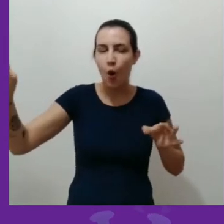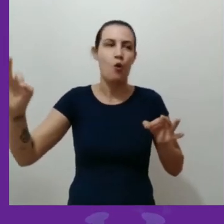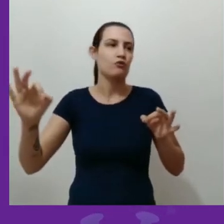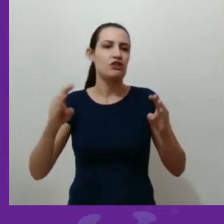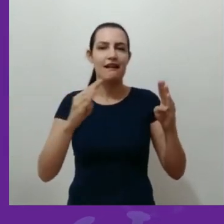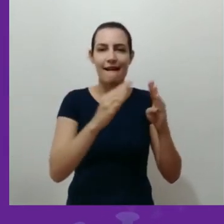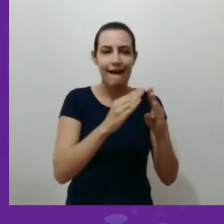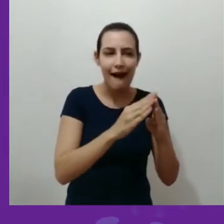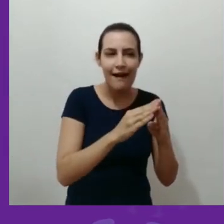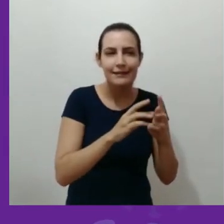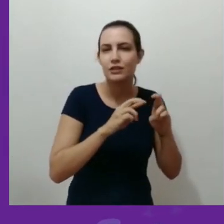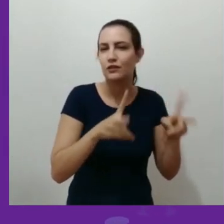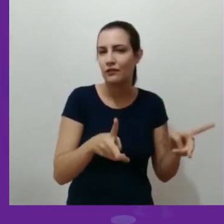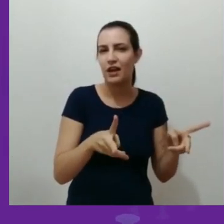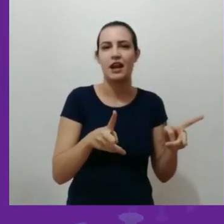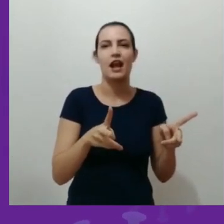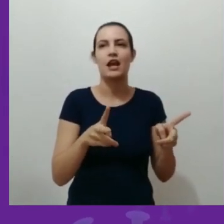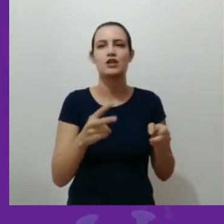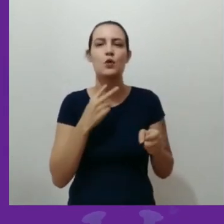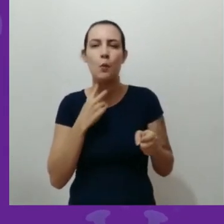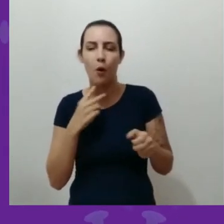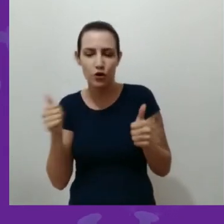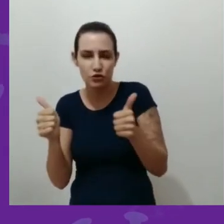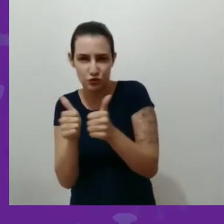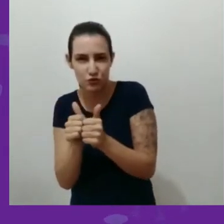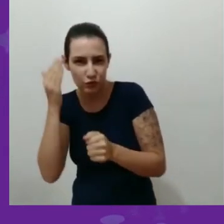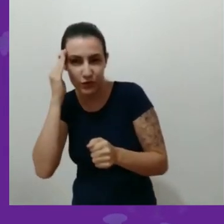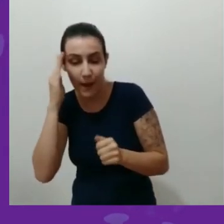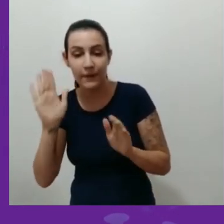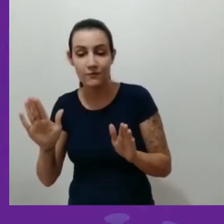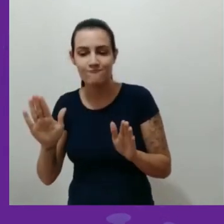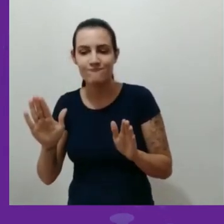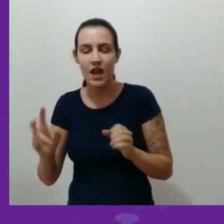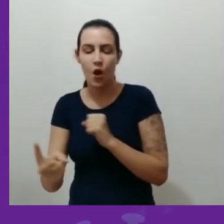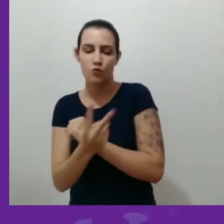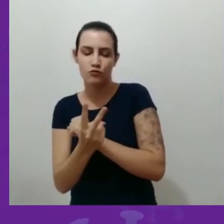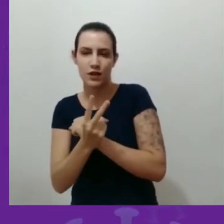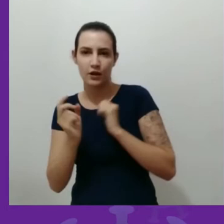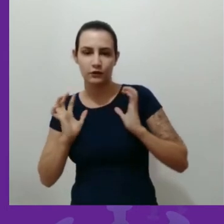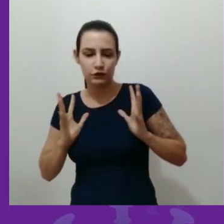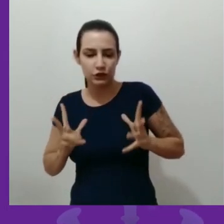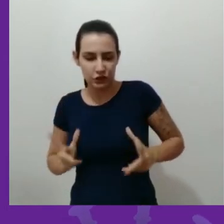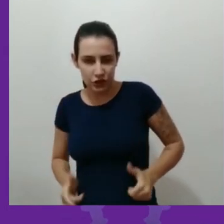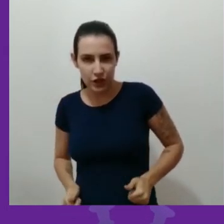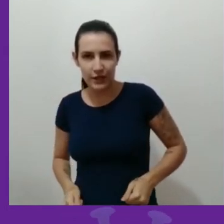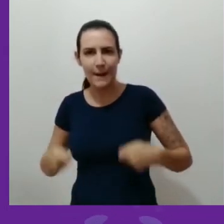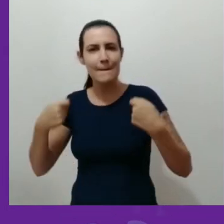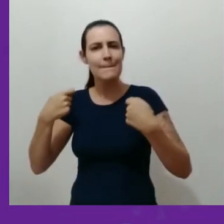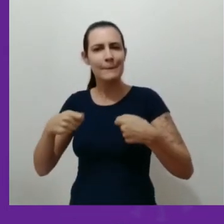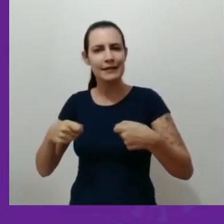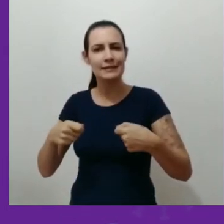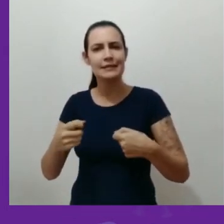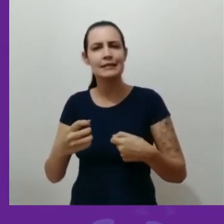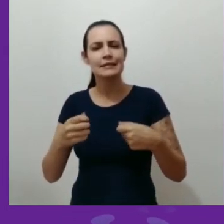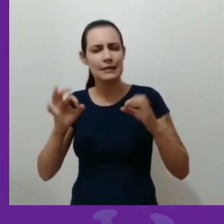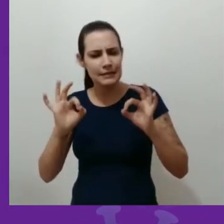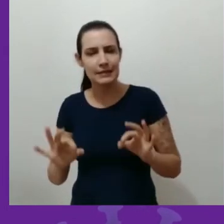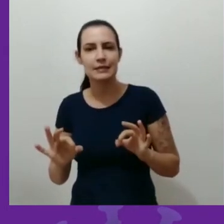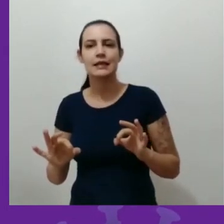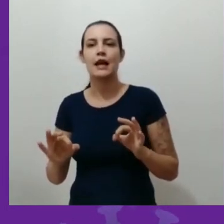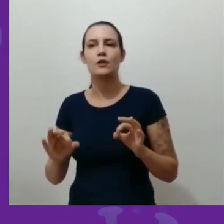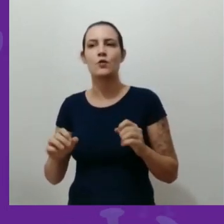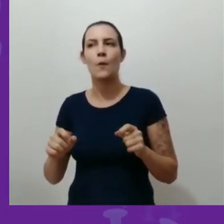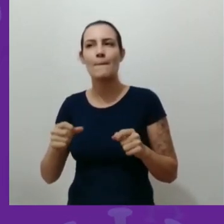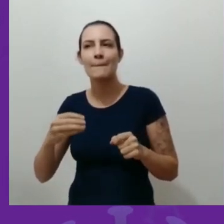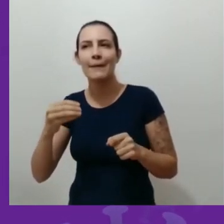dessas pessoas elas tem que ir para outro lugar de preferência e nem ficar na mesma casa e os cuidados de higiene e proteção com essas e a gente